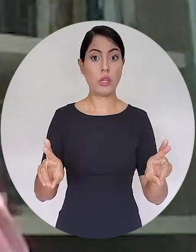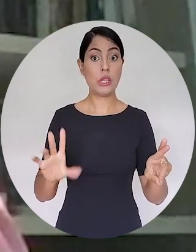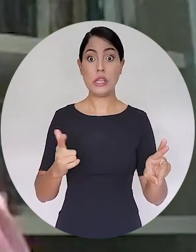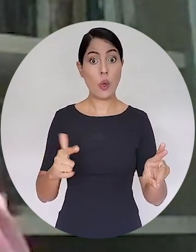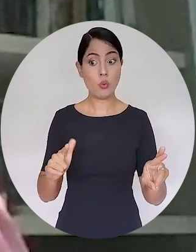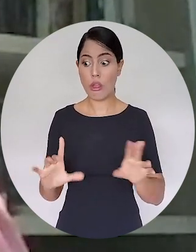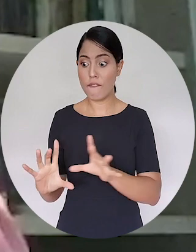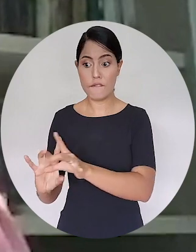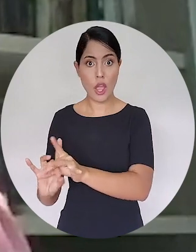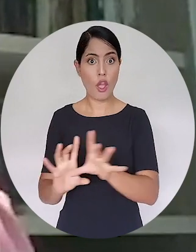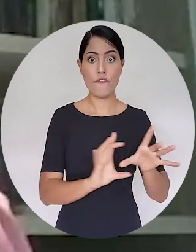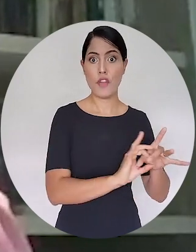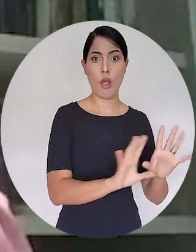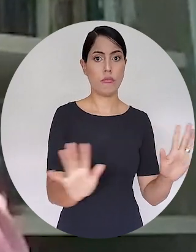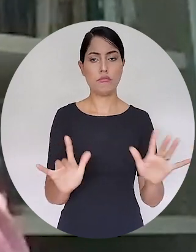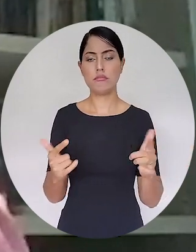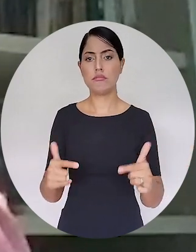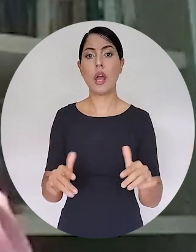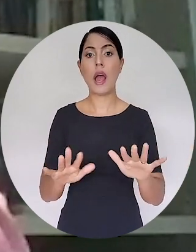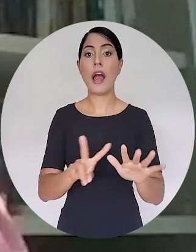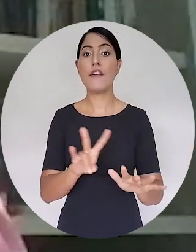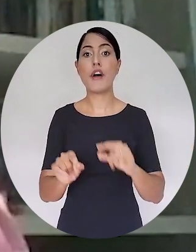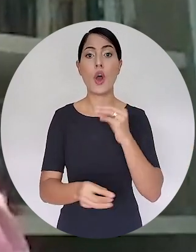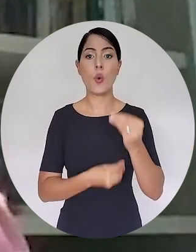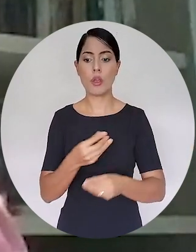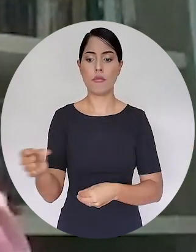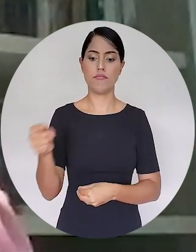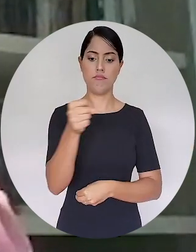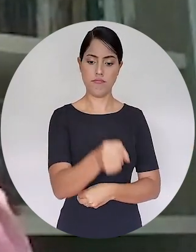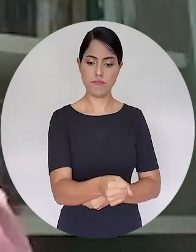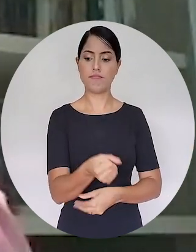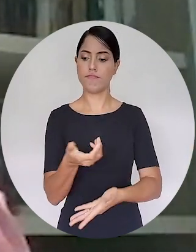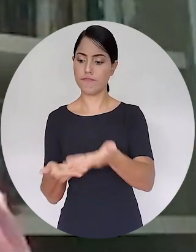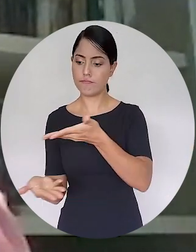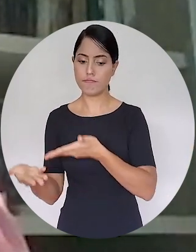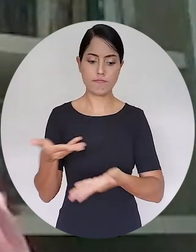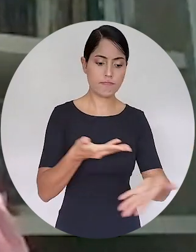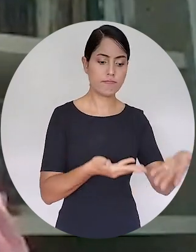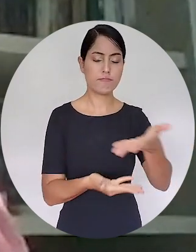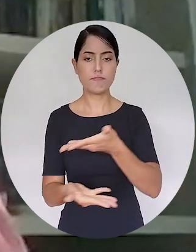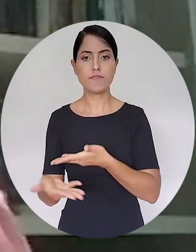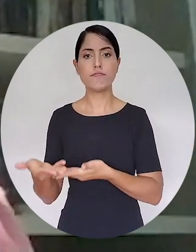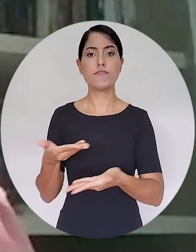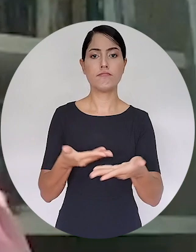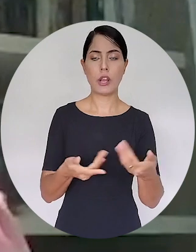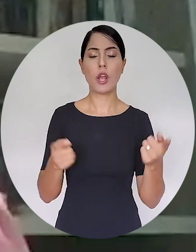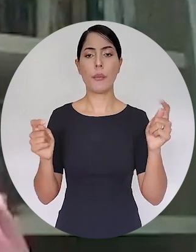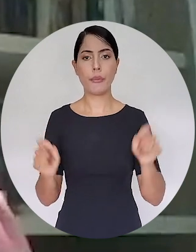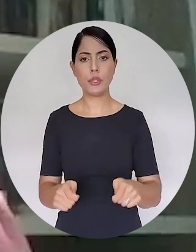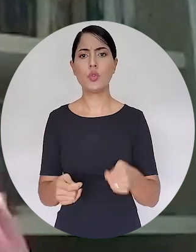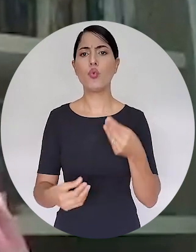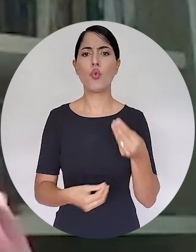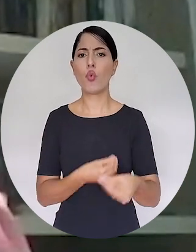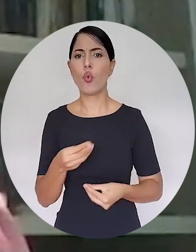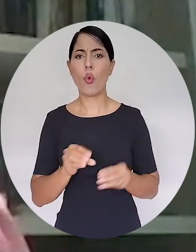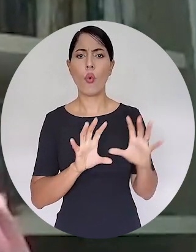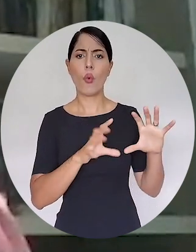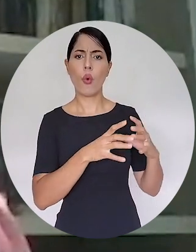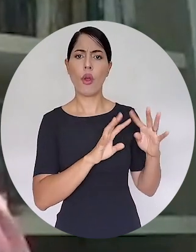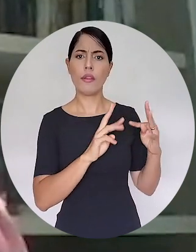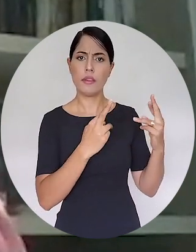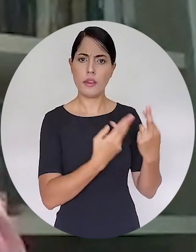duas facções, ou, enfim, dos dois lados, e que vem, então, para tentar interceder, né, entre tribos,